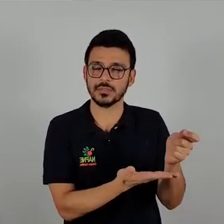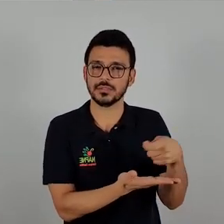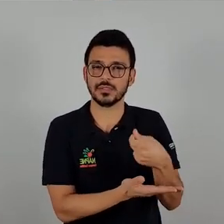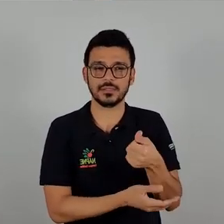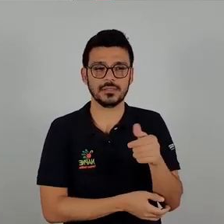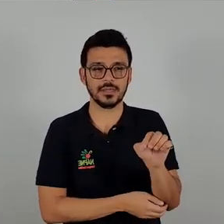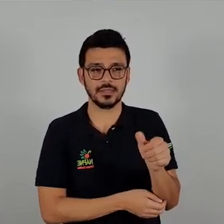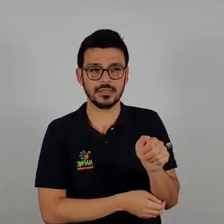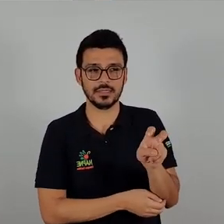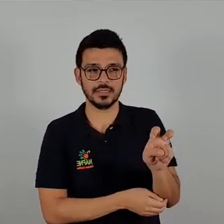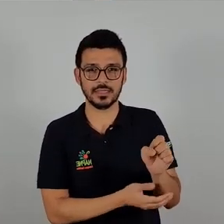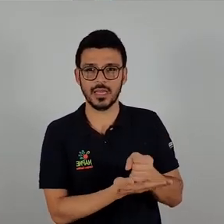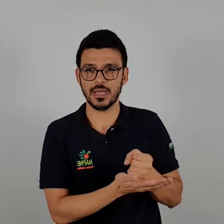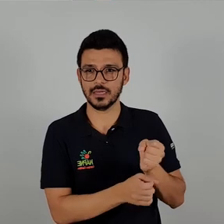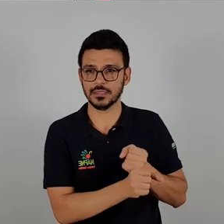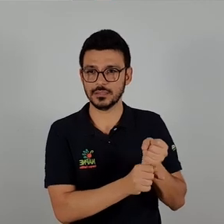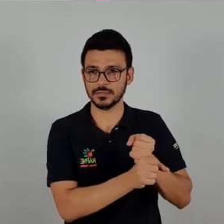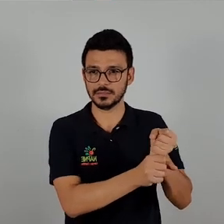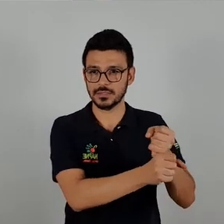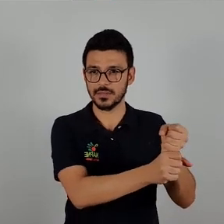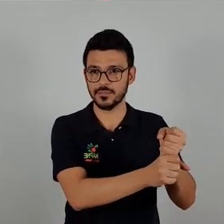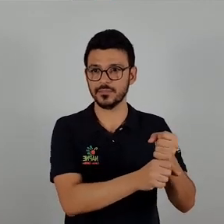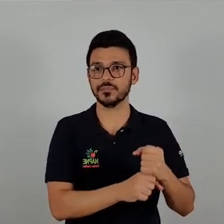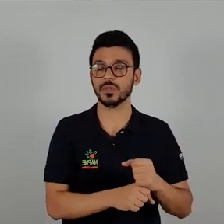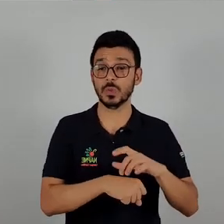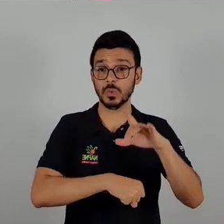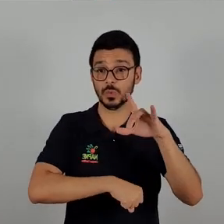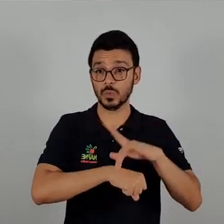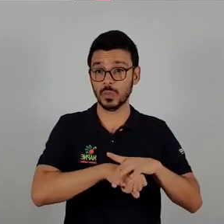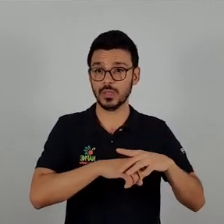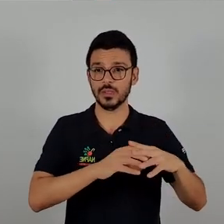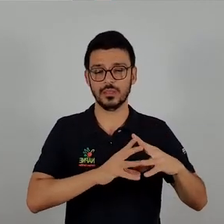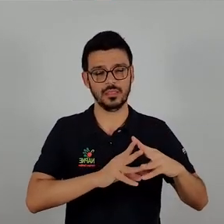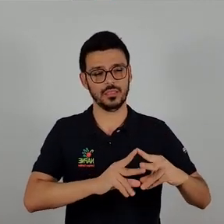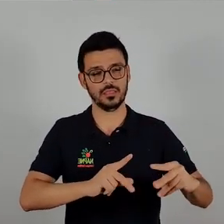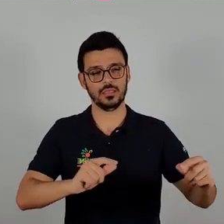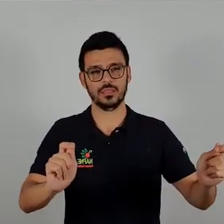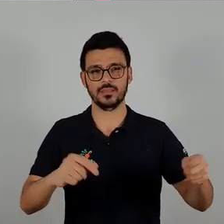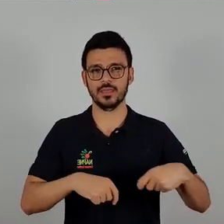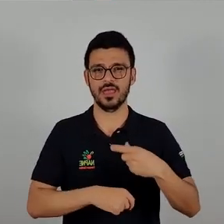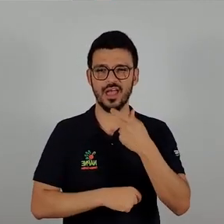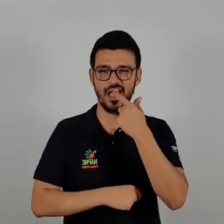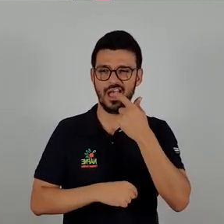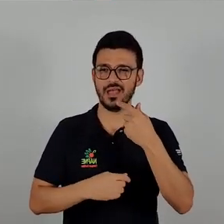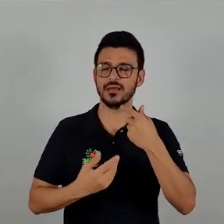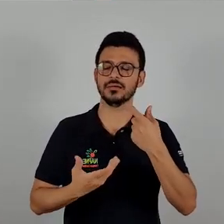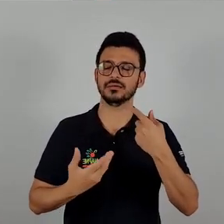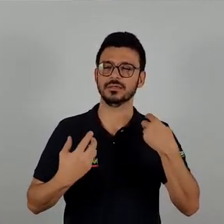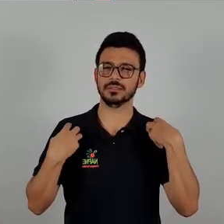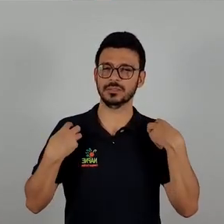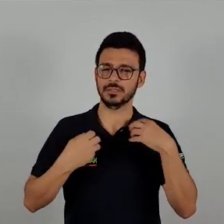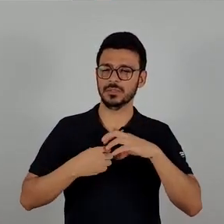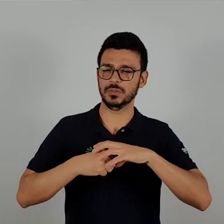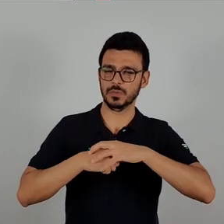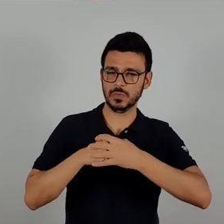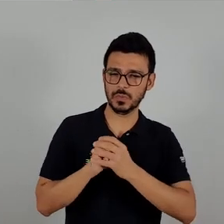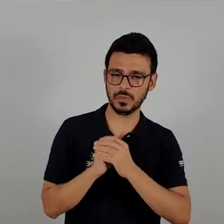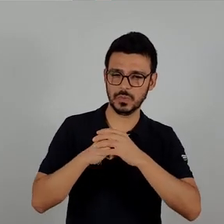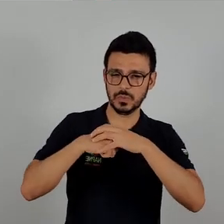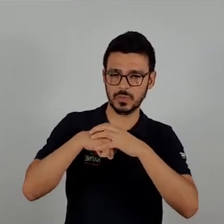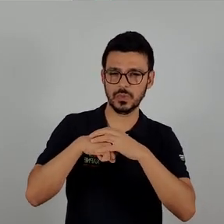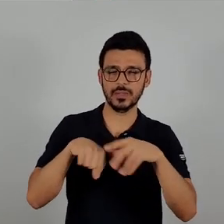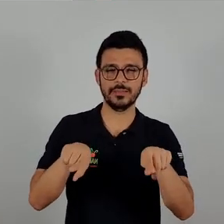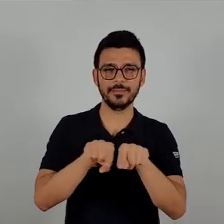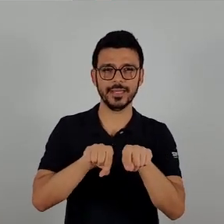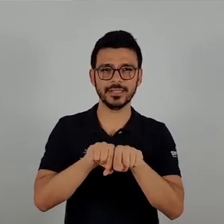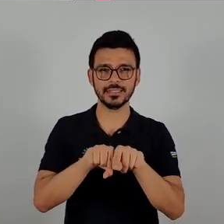Né, na oncologia, a gente tem que pegar toda a totalidade do paciente, fatores raros, estranhos e peculiares, essa biopatografia que a